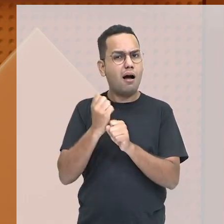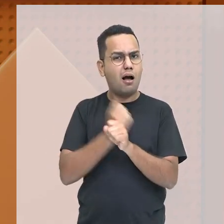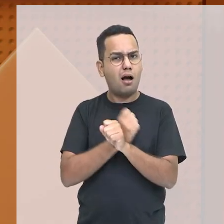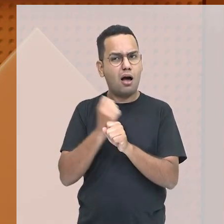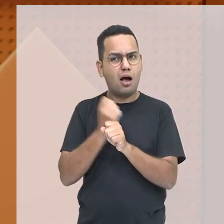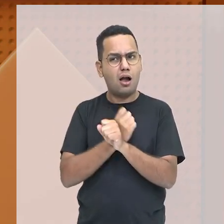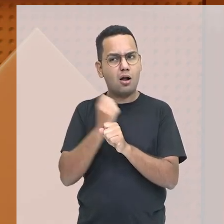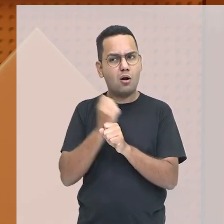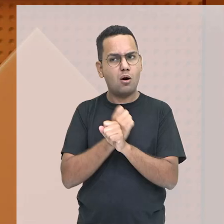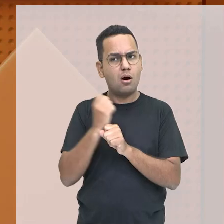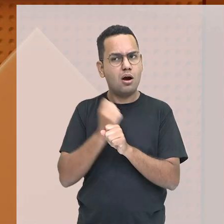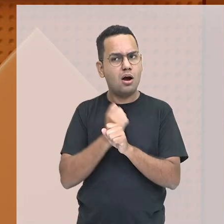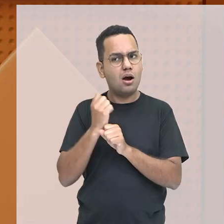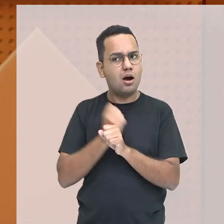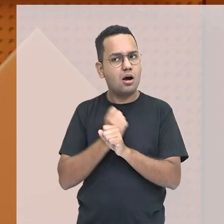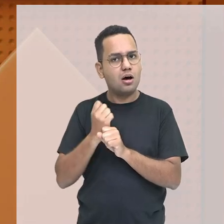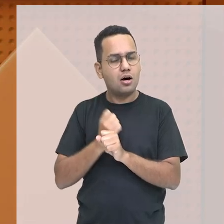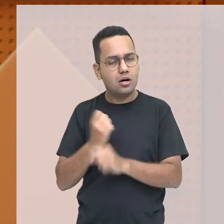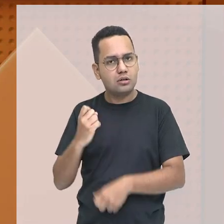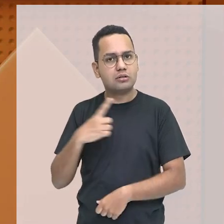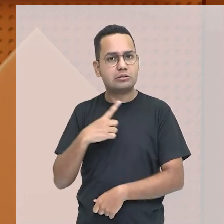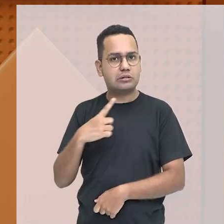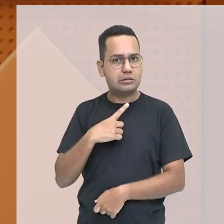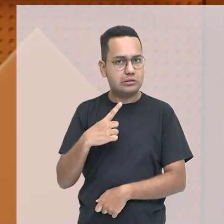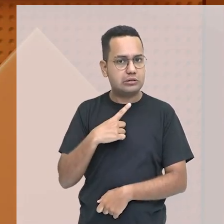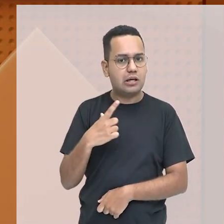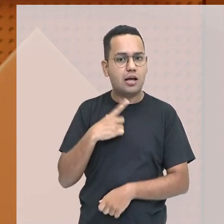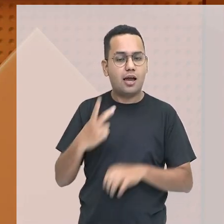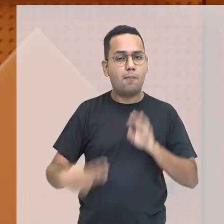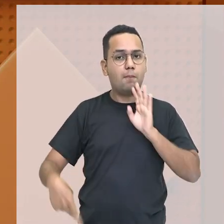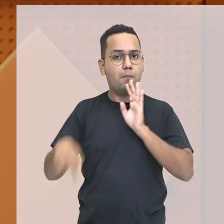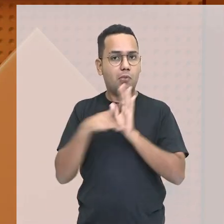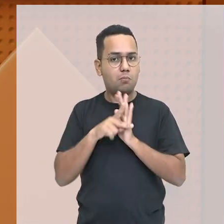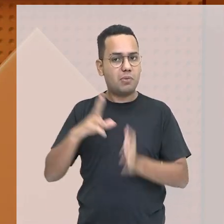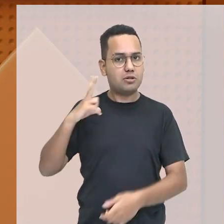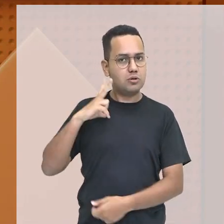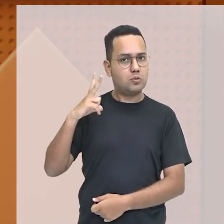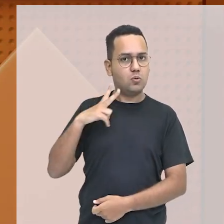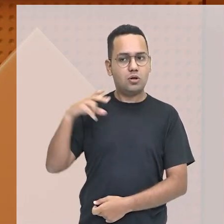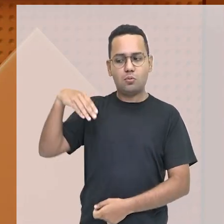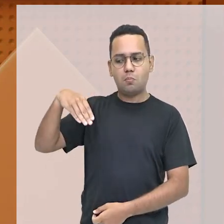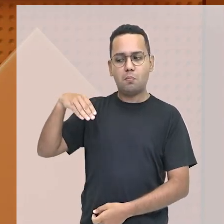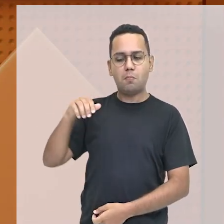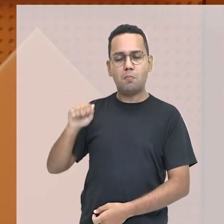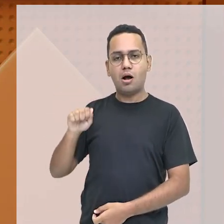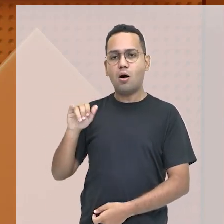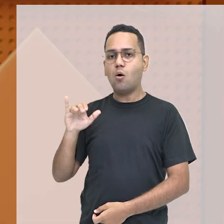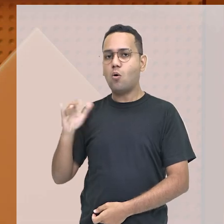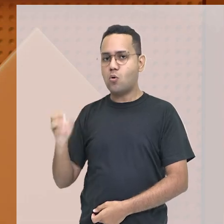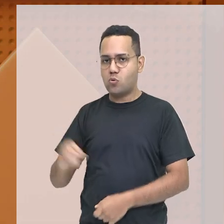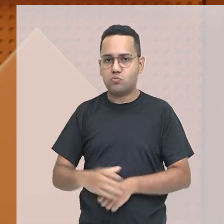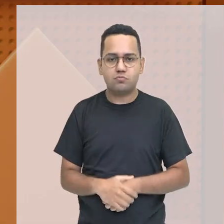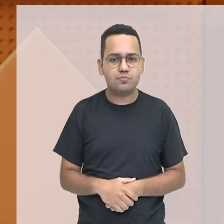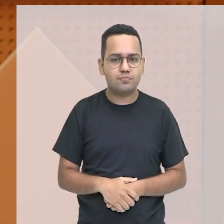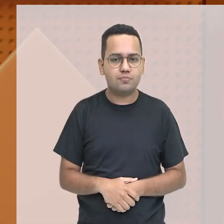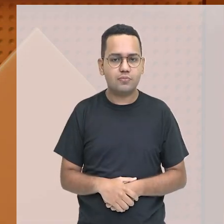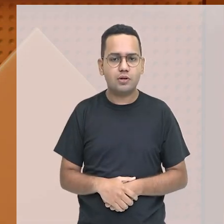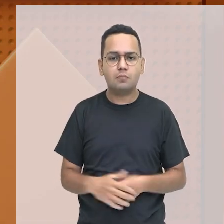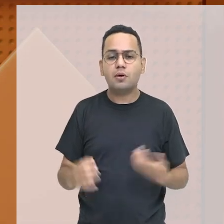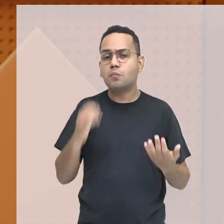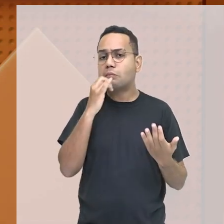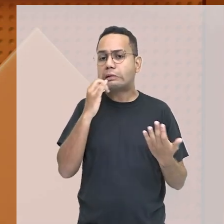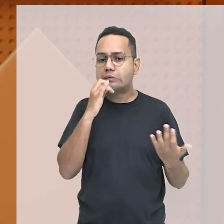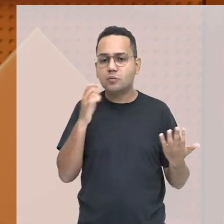e que assim é muito original e muito pessoal daquela cultura. Inclusive há casos de pessoas que tatuam